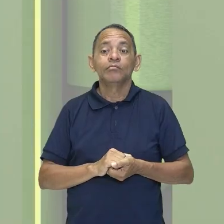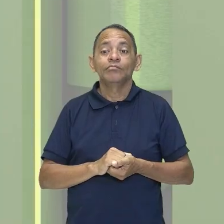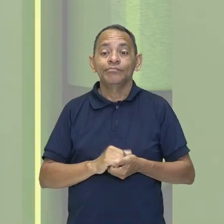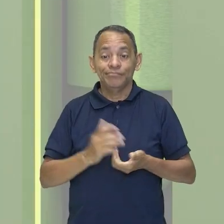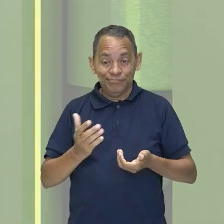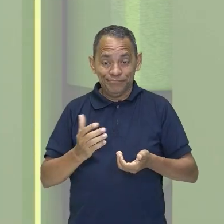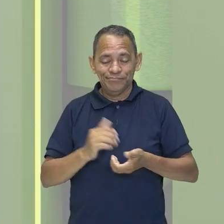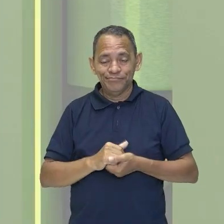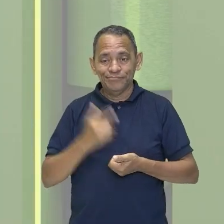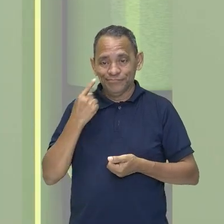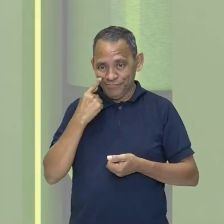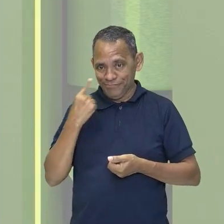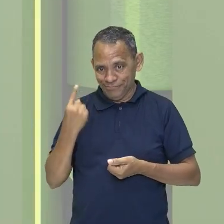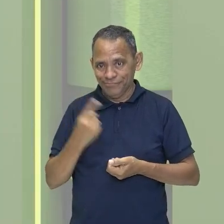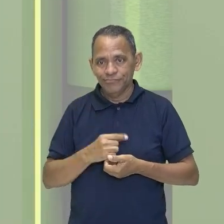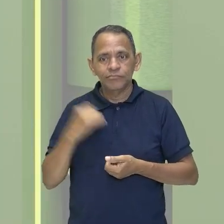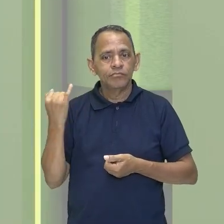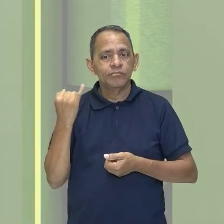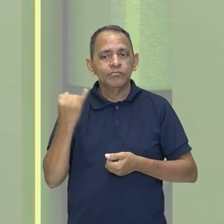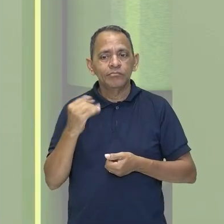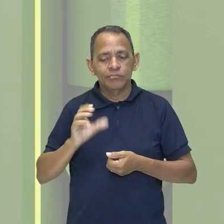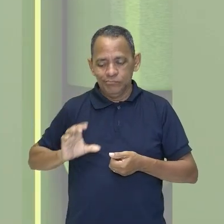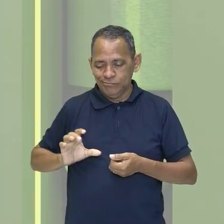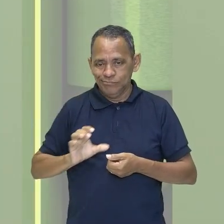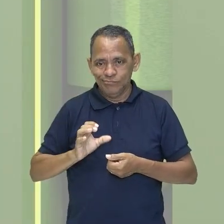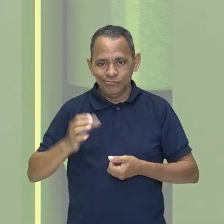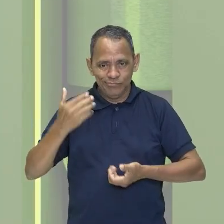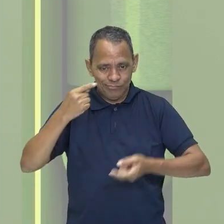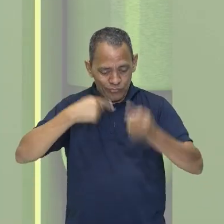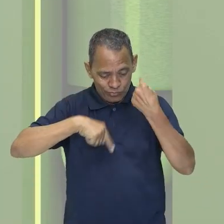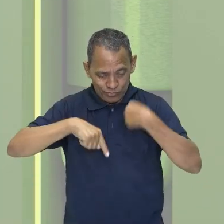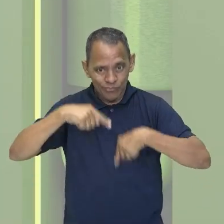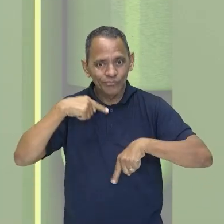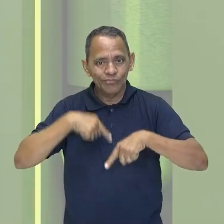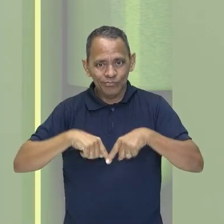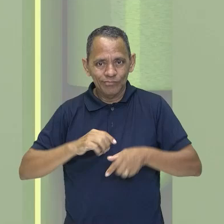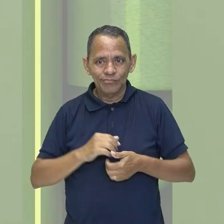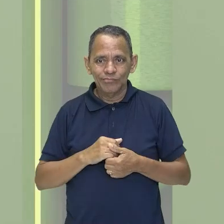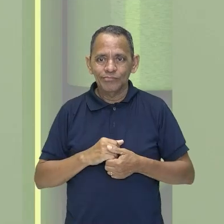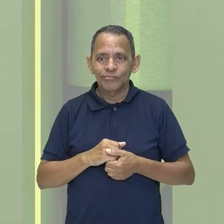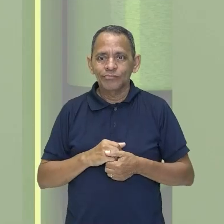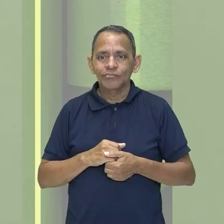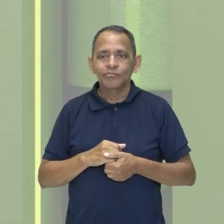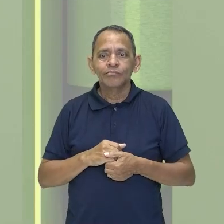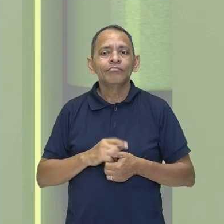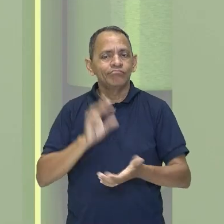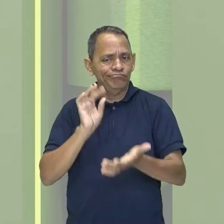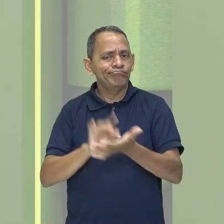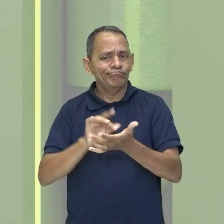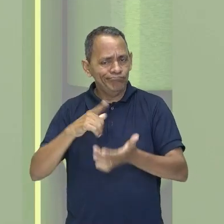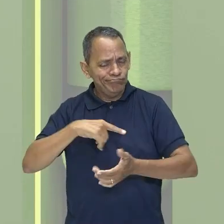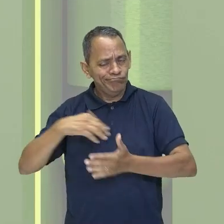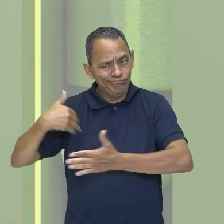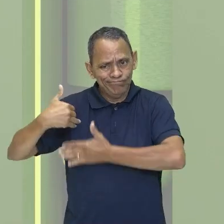Olha a importância das enzimas no nosso corpo, né? E claro, elas têm um procedimento